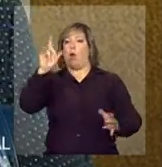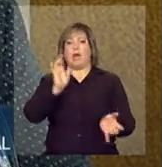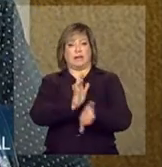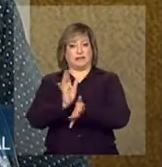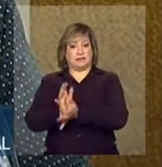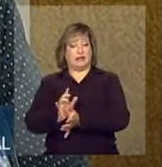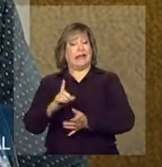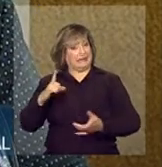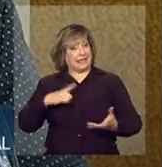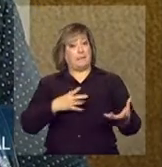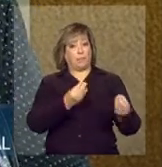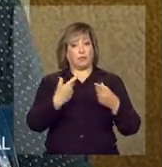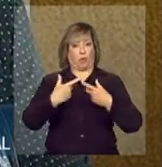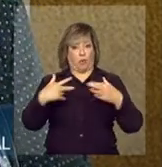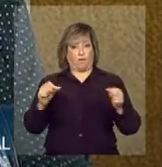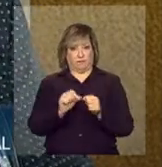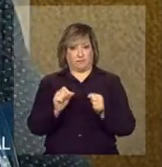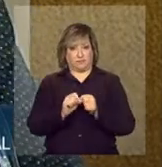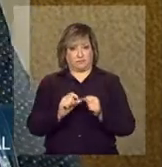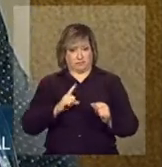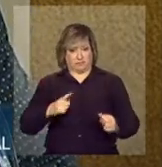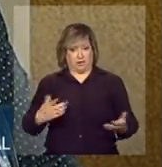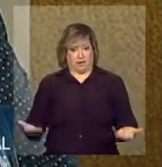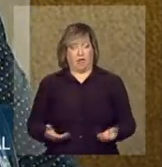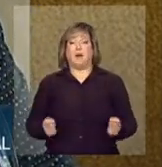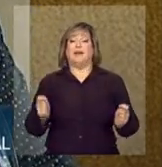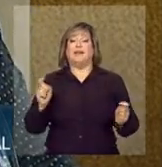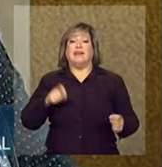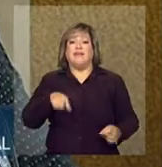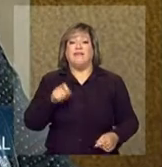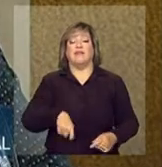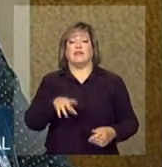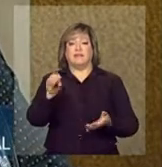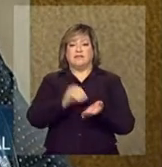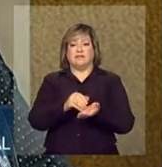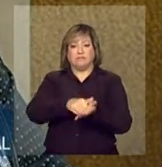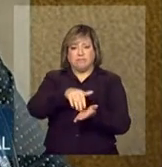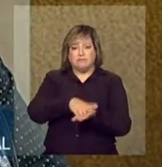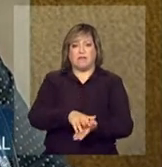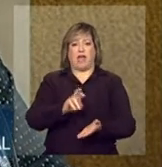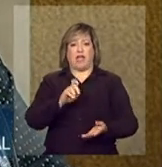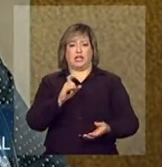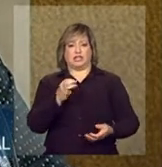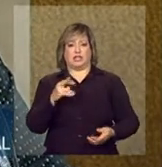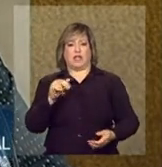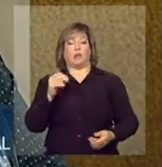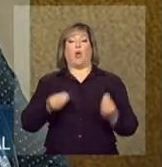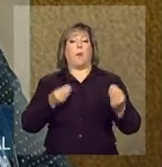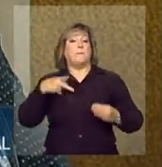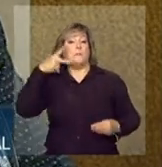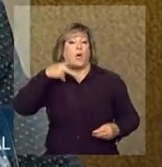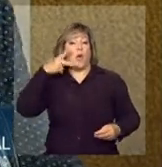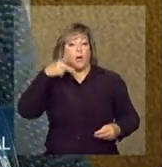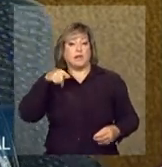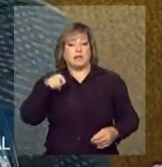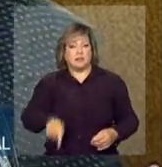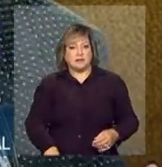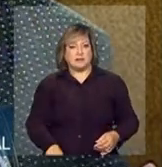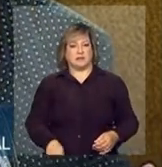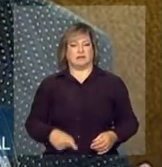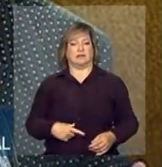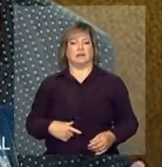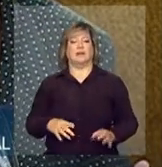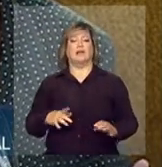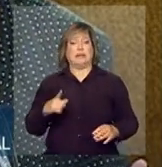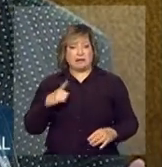muita coisa que está sendo feita, que podia estar sendo registrada como política de segurança alimentar e nutricional, ou seja, está sendo executada e a